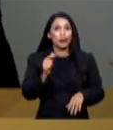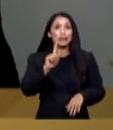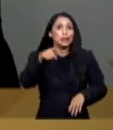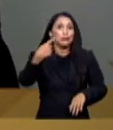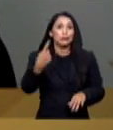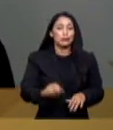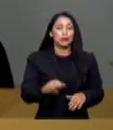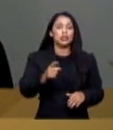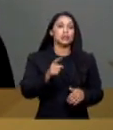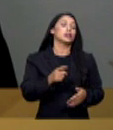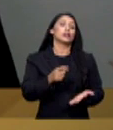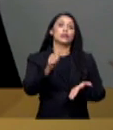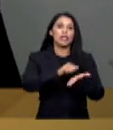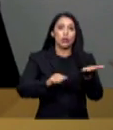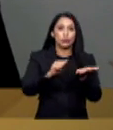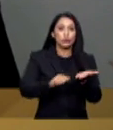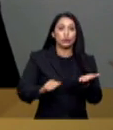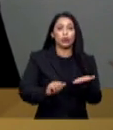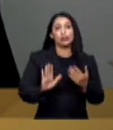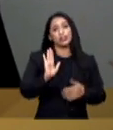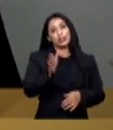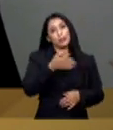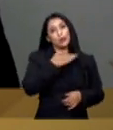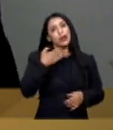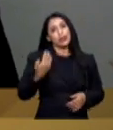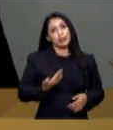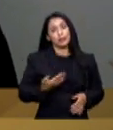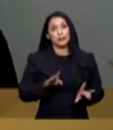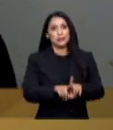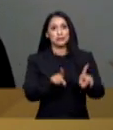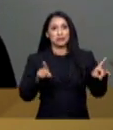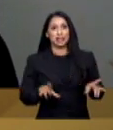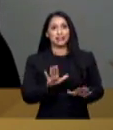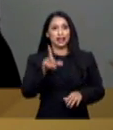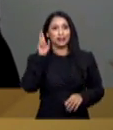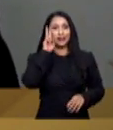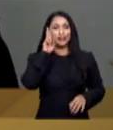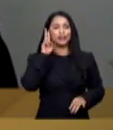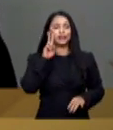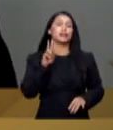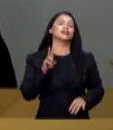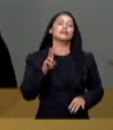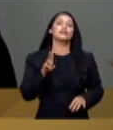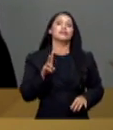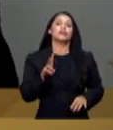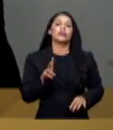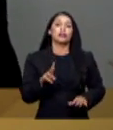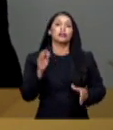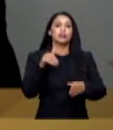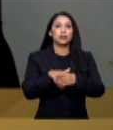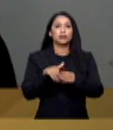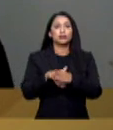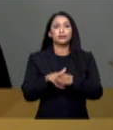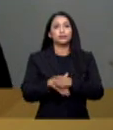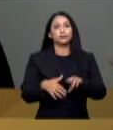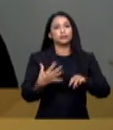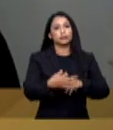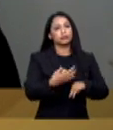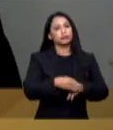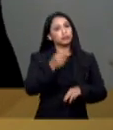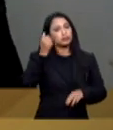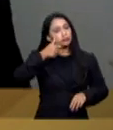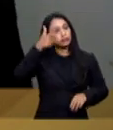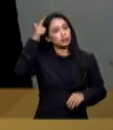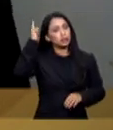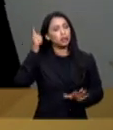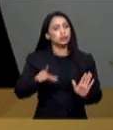e sobre elas se pronunciar, mas a lei foi lembrada aqui num dos votos, já, acho que do ministro Alexandre,